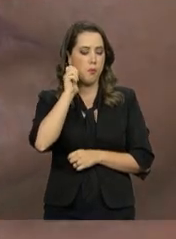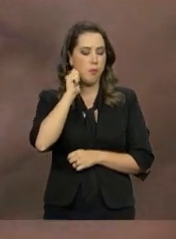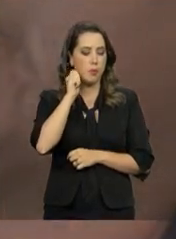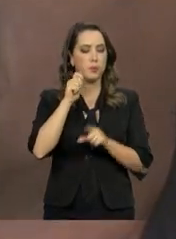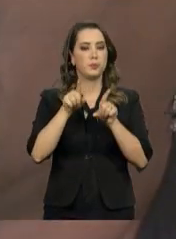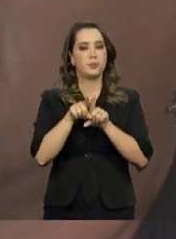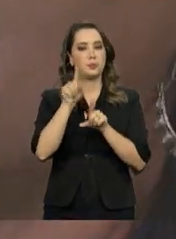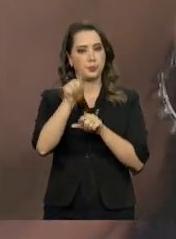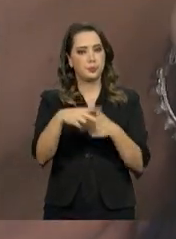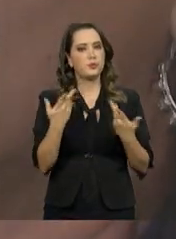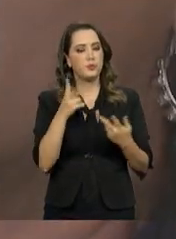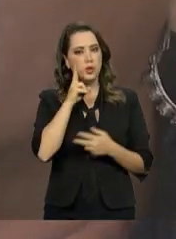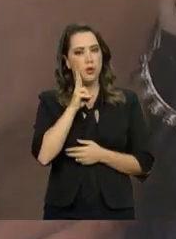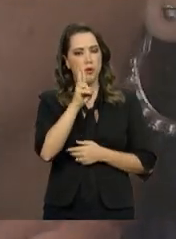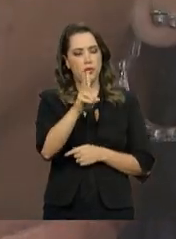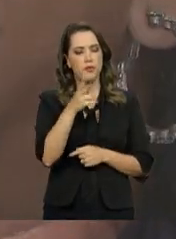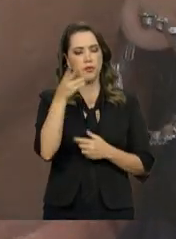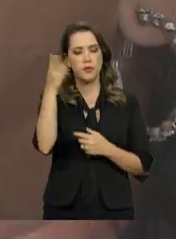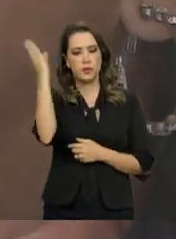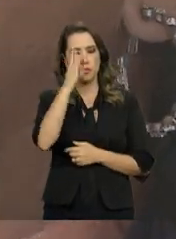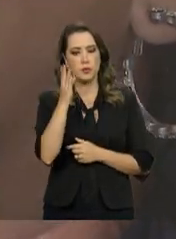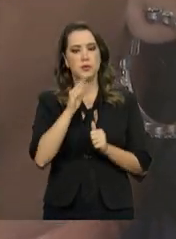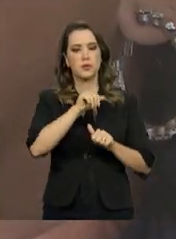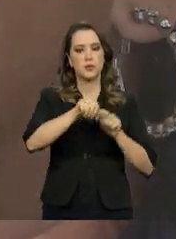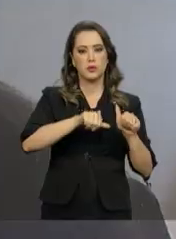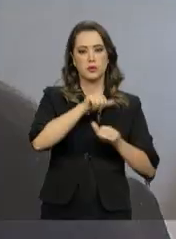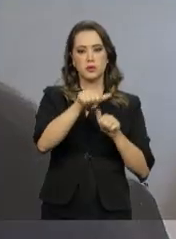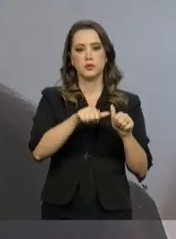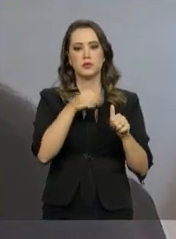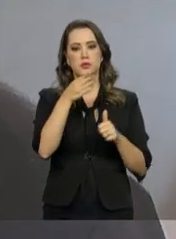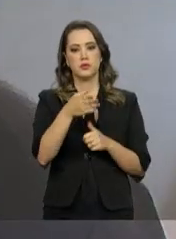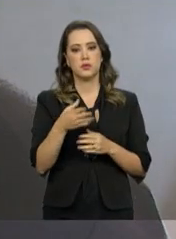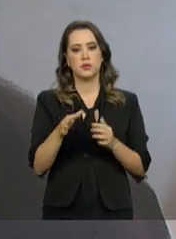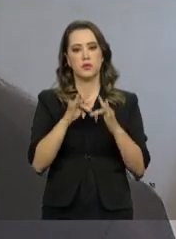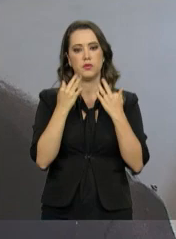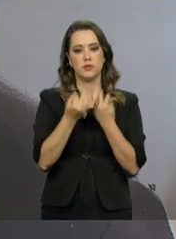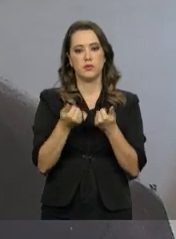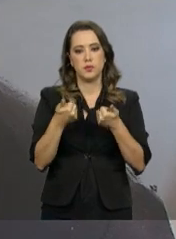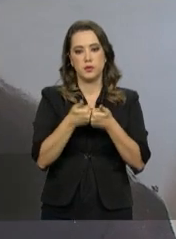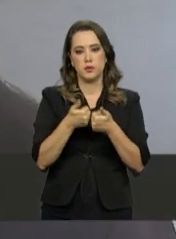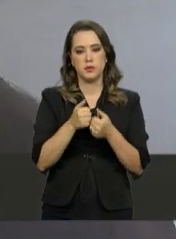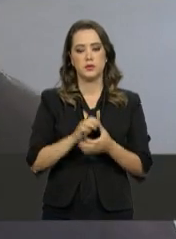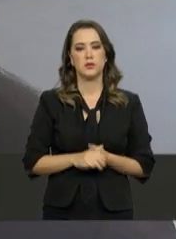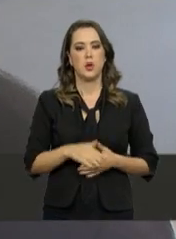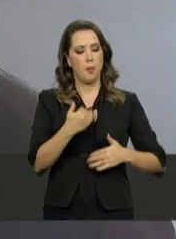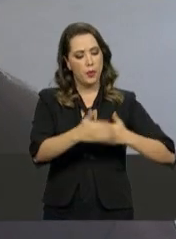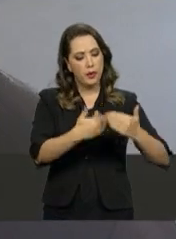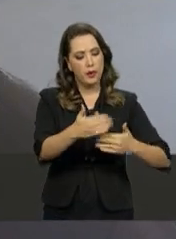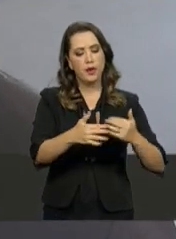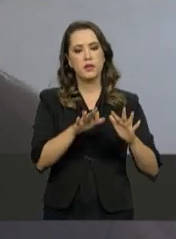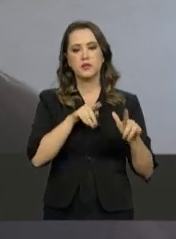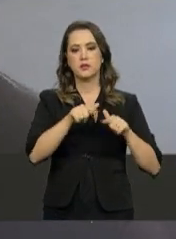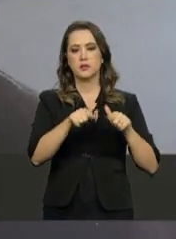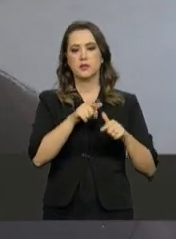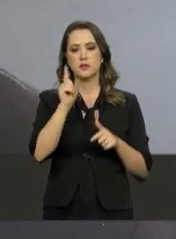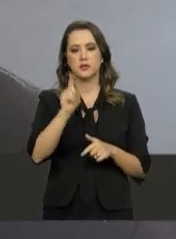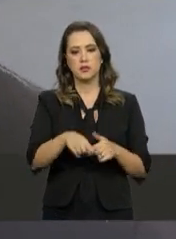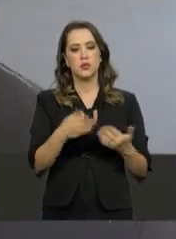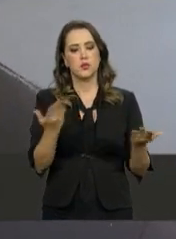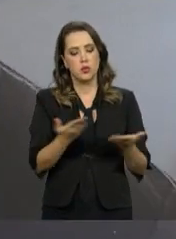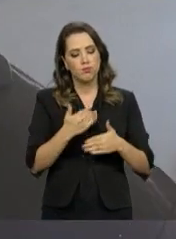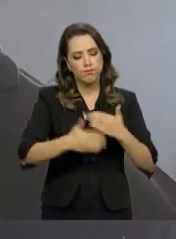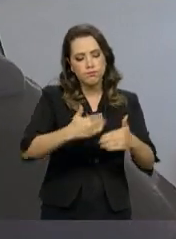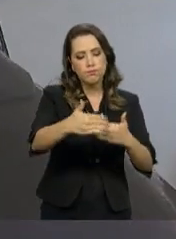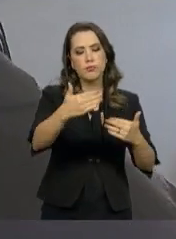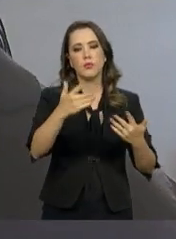uma oportunidade de recomeçar com a família por perto. Muito progresso, muito trabalho, isso. Ordem e progresso, como